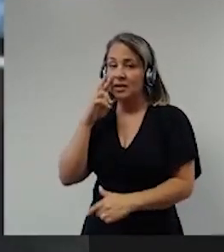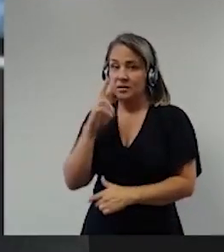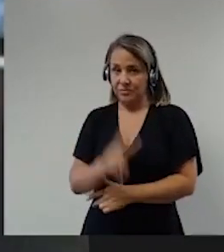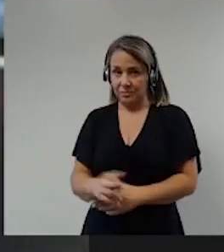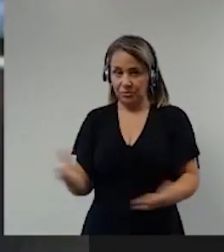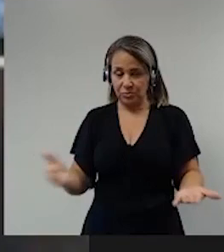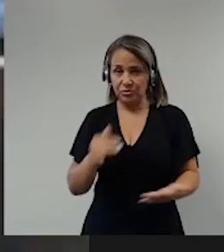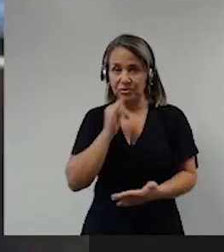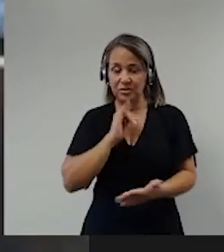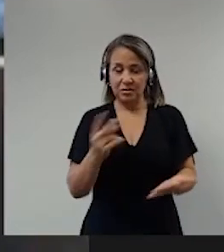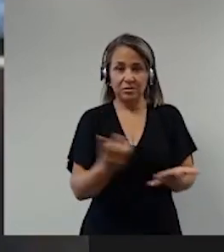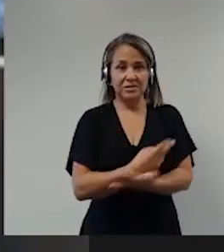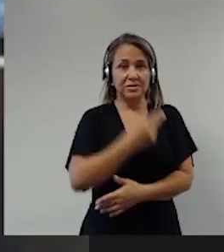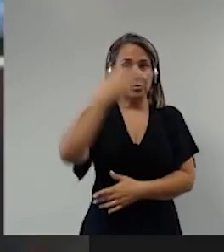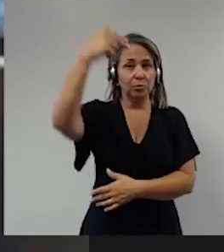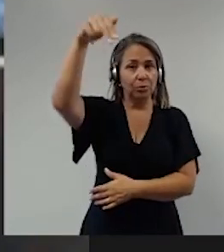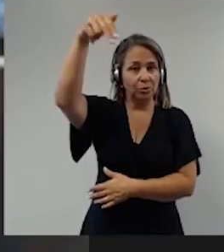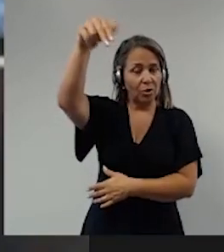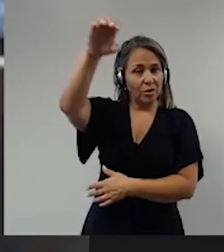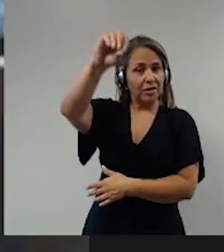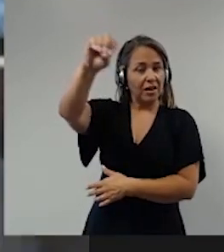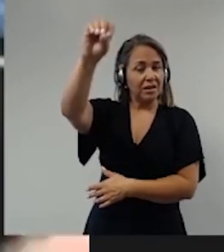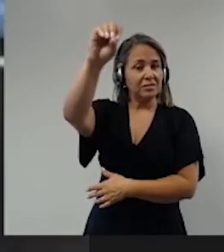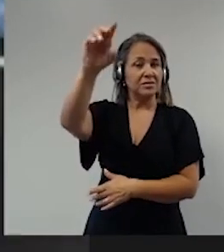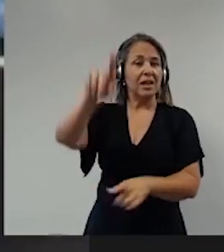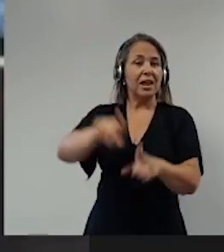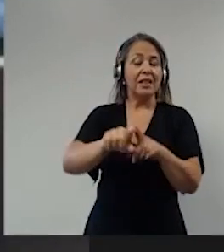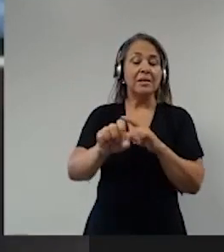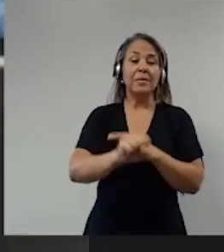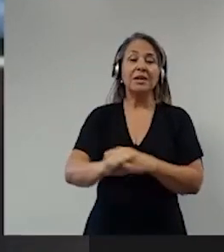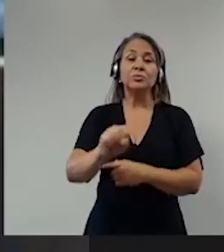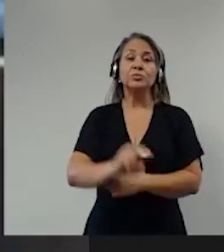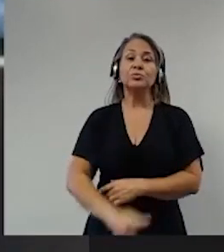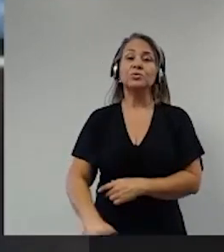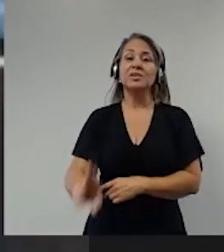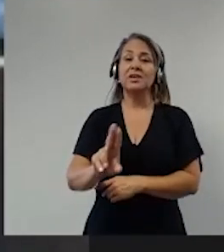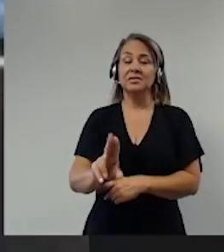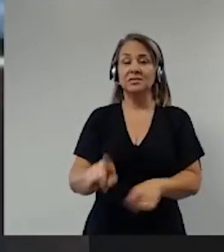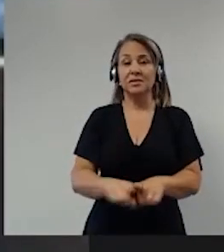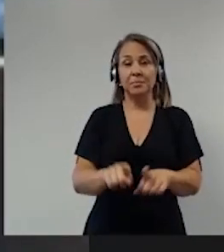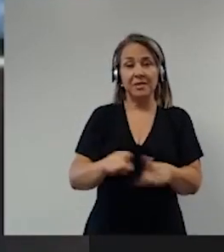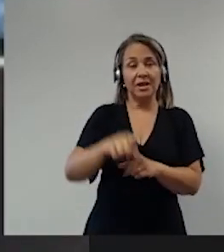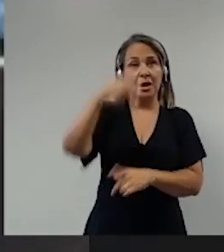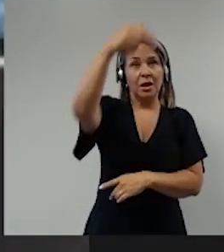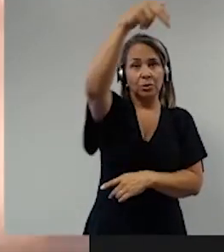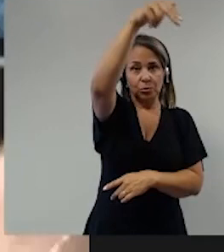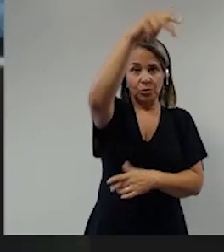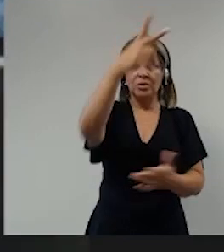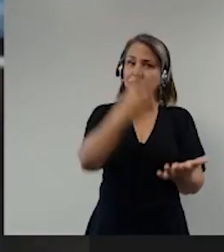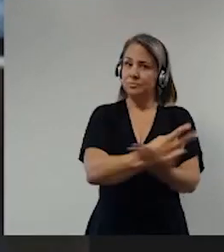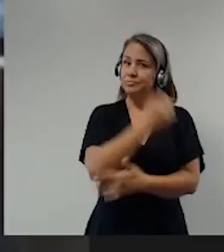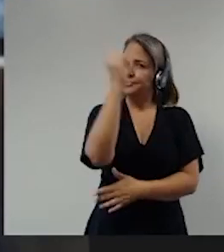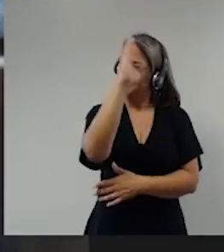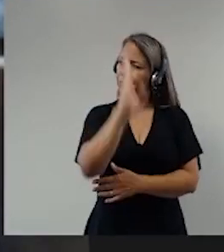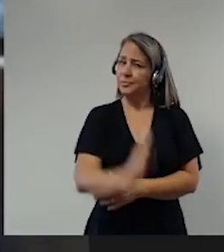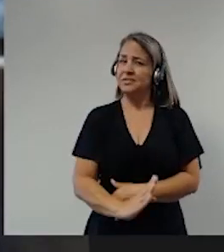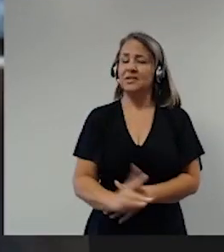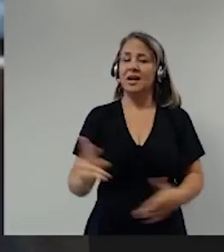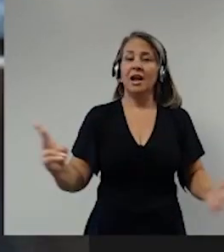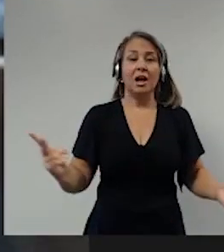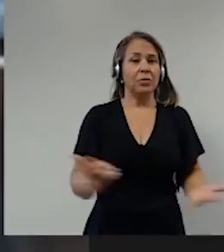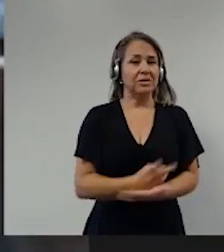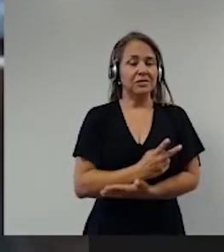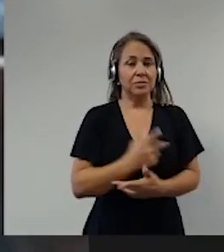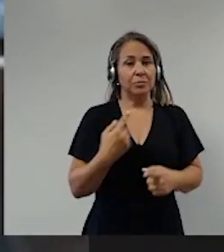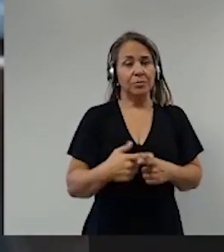casos no Nordeste, em casos no Sudeste do país, em casos no Norte do país, ou seja, isso é um